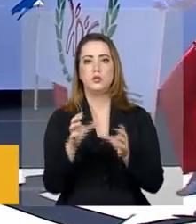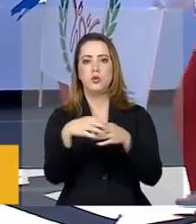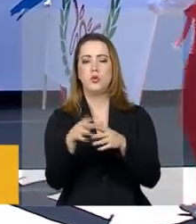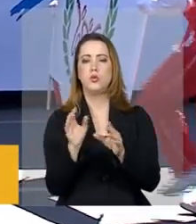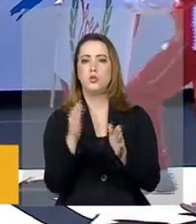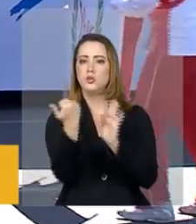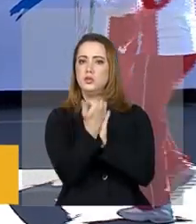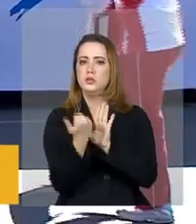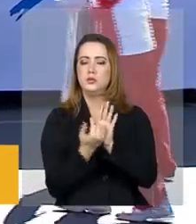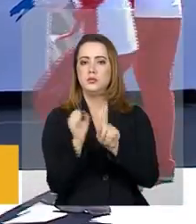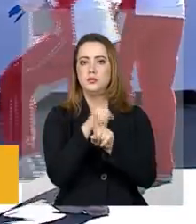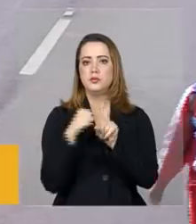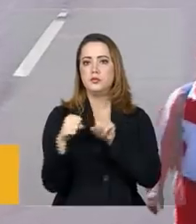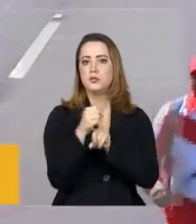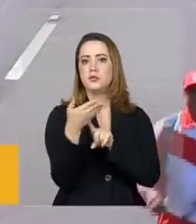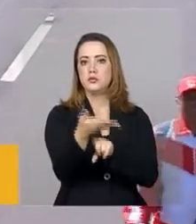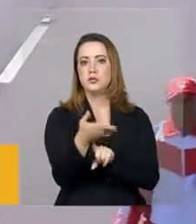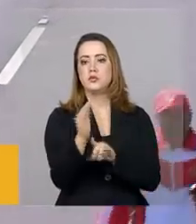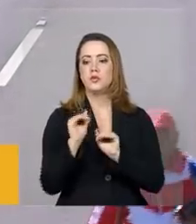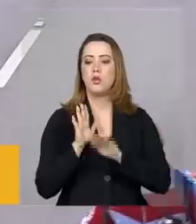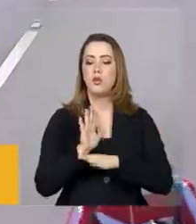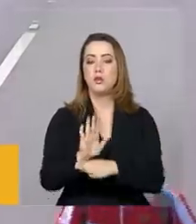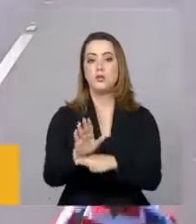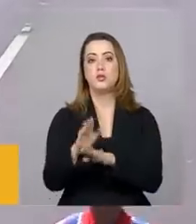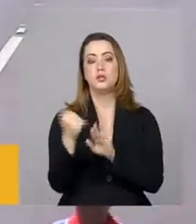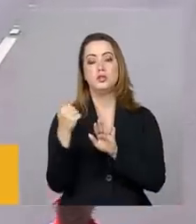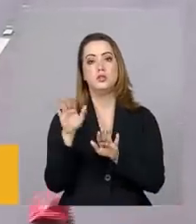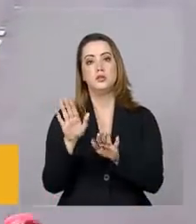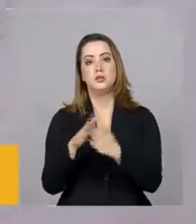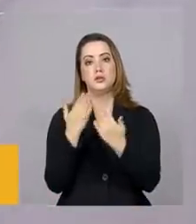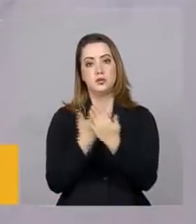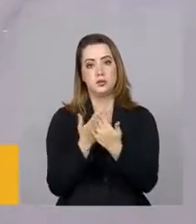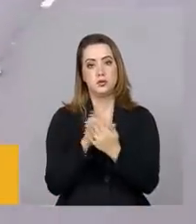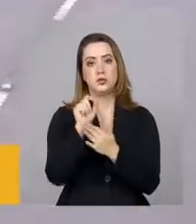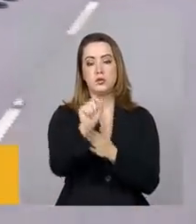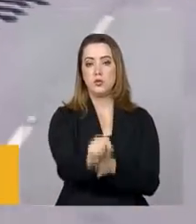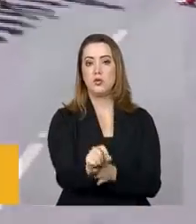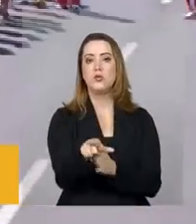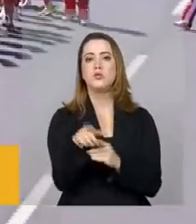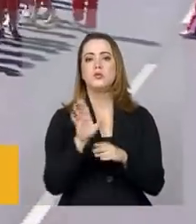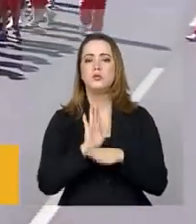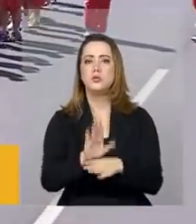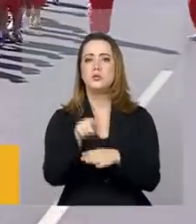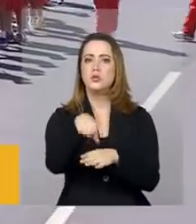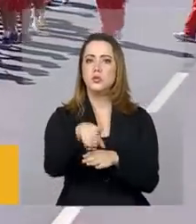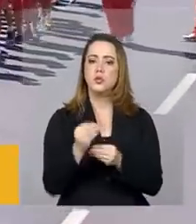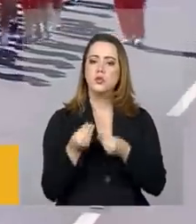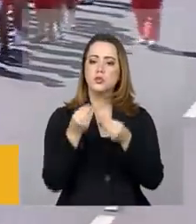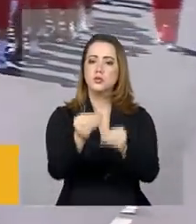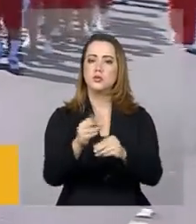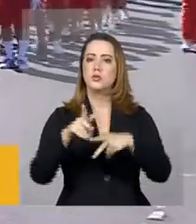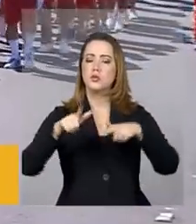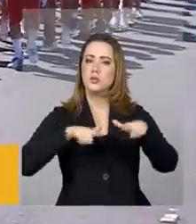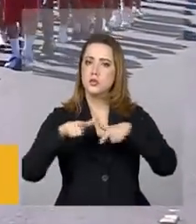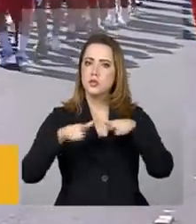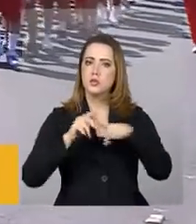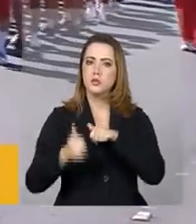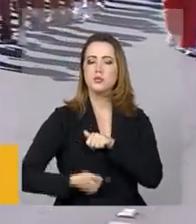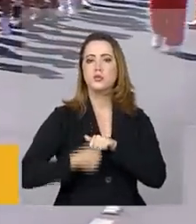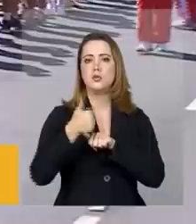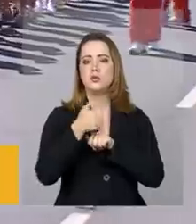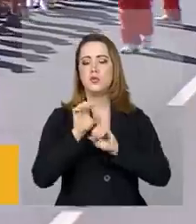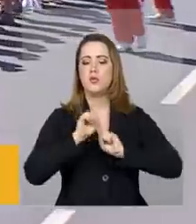sociais. Contribui com a educação dos brigadinos, agregando práticas adicionais ao processo